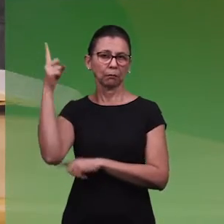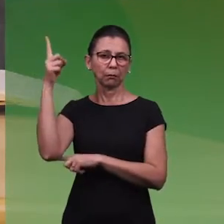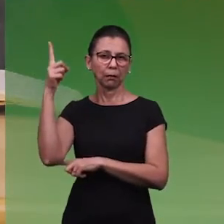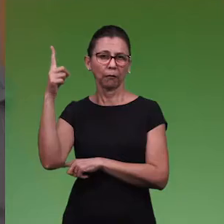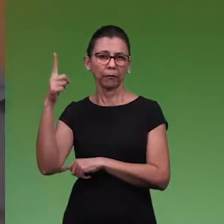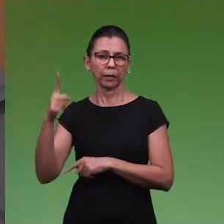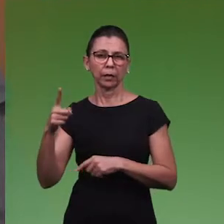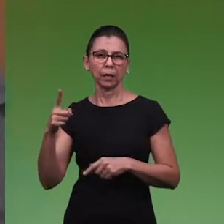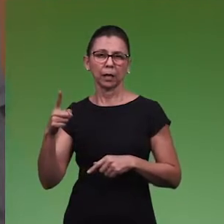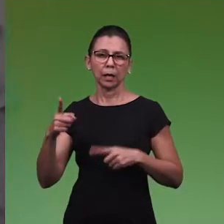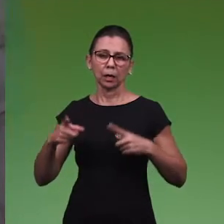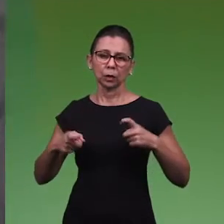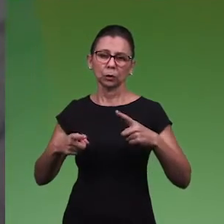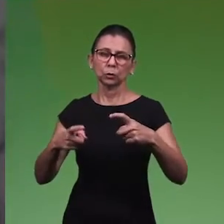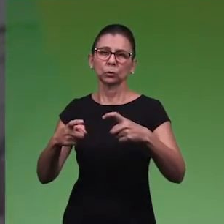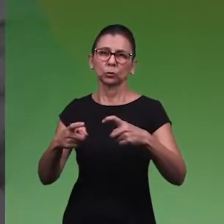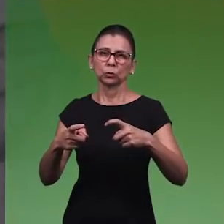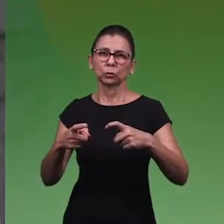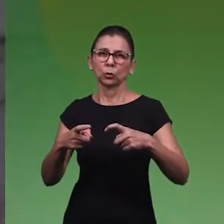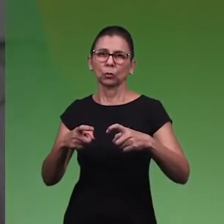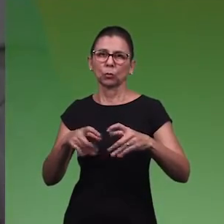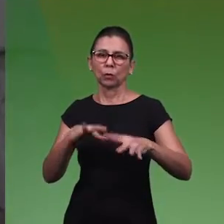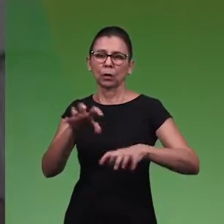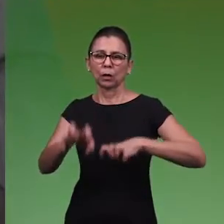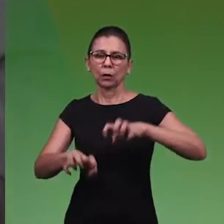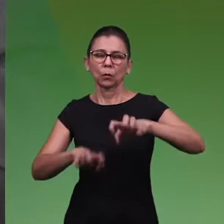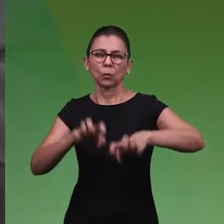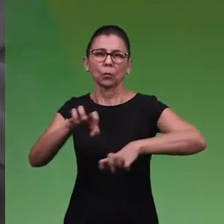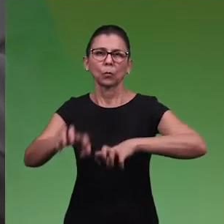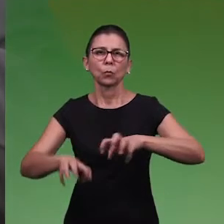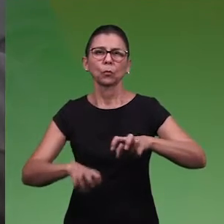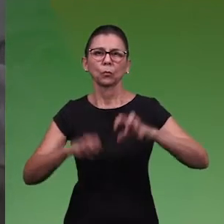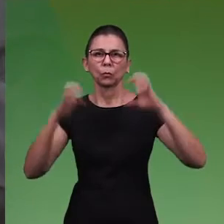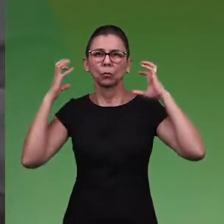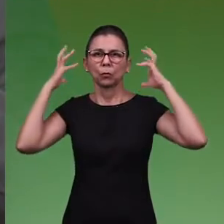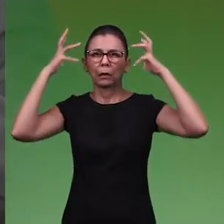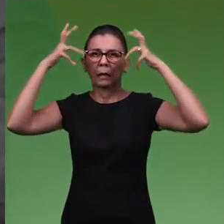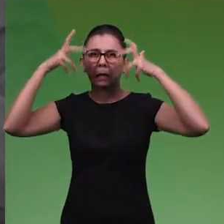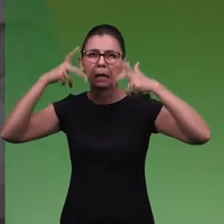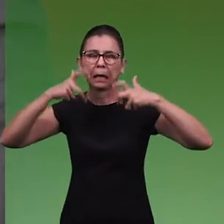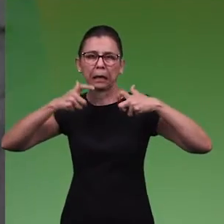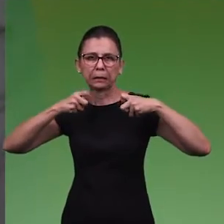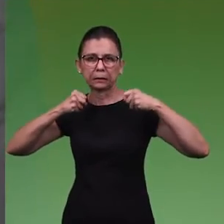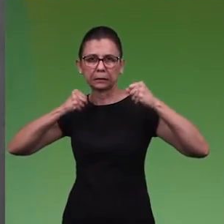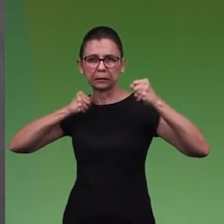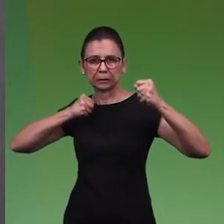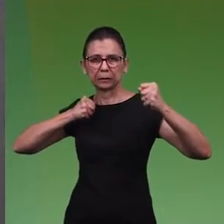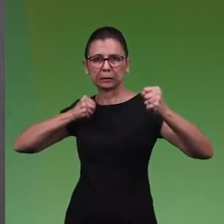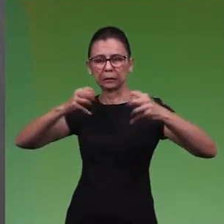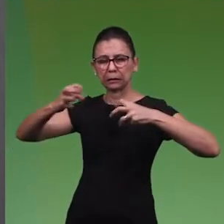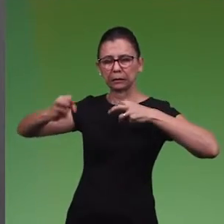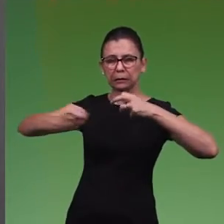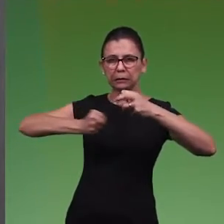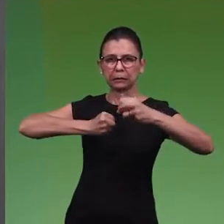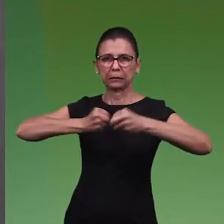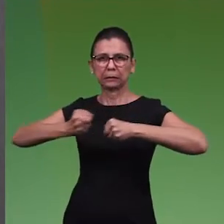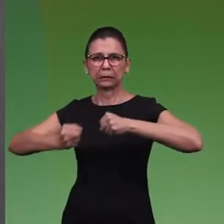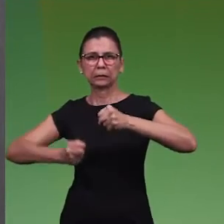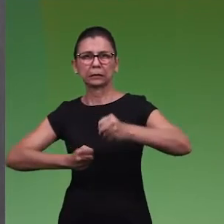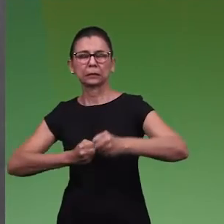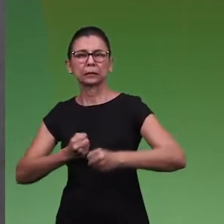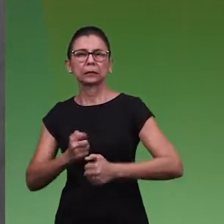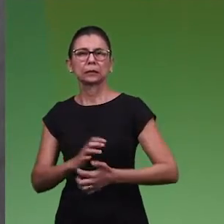leão, lutou contra o urso, mas um tipo de luta decorrente de perseguições contra ele.